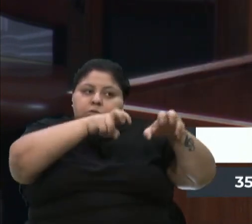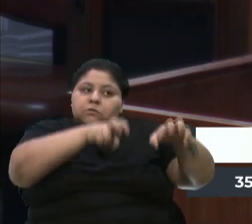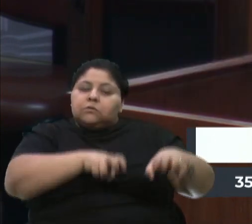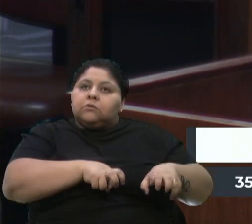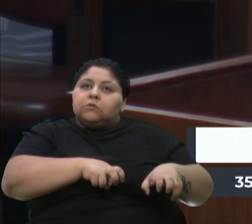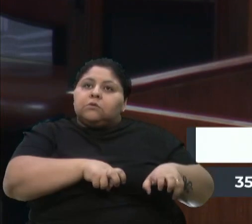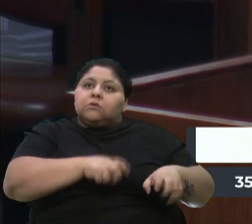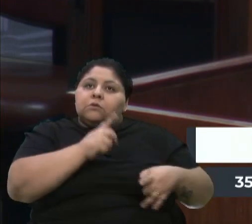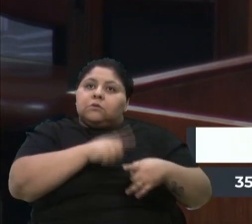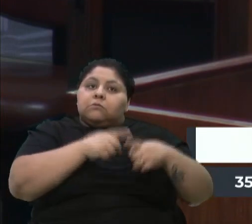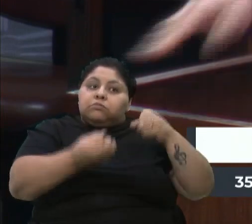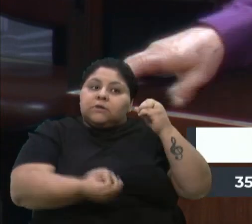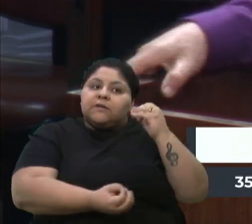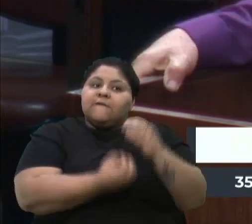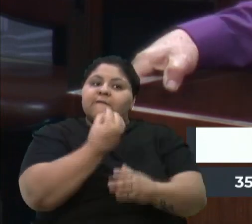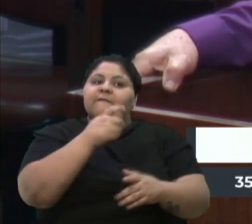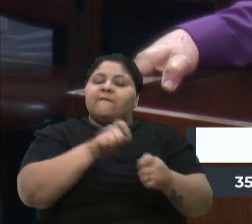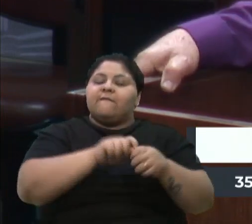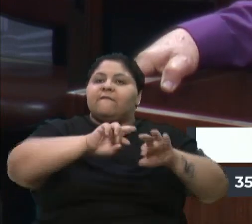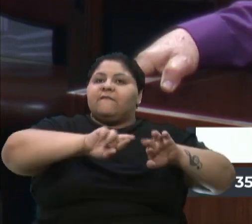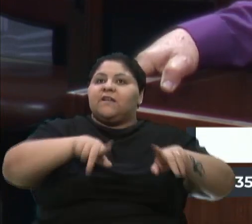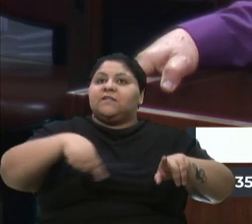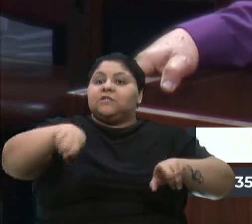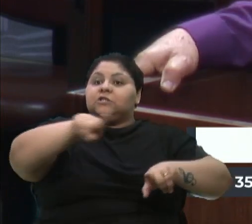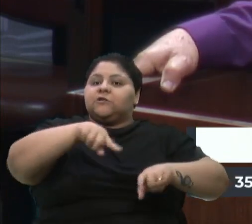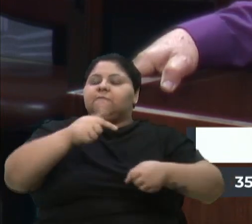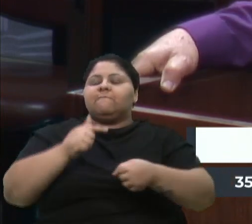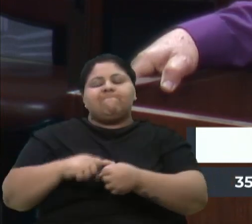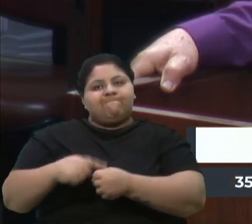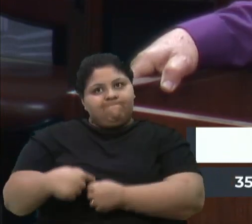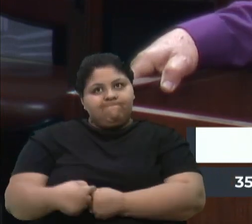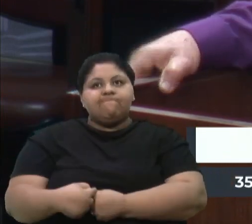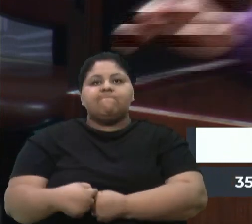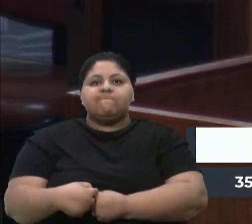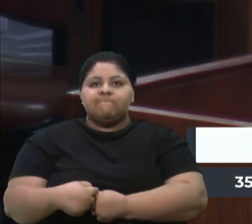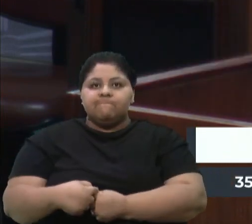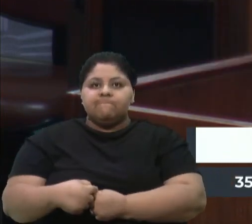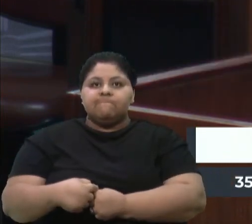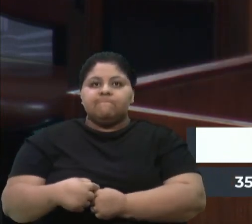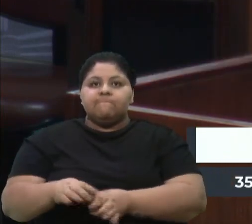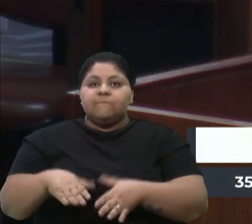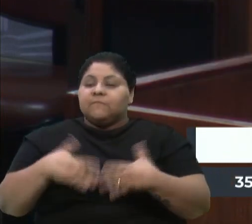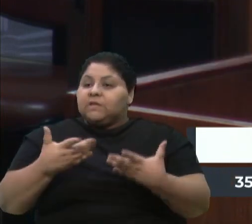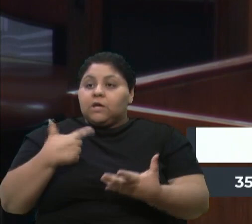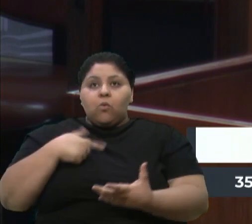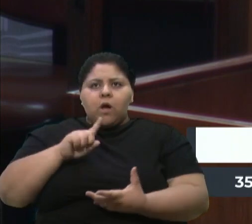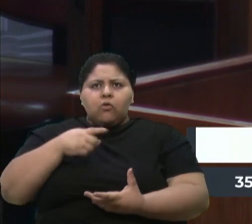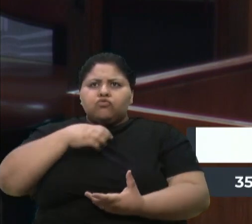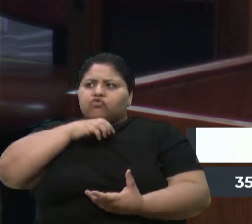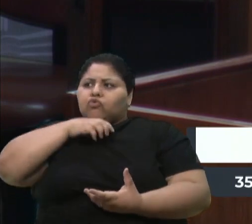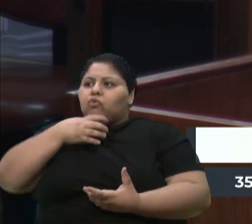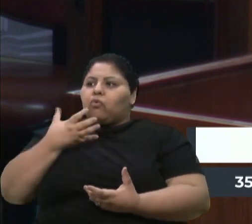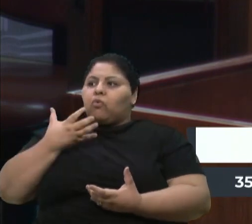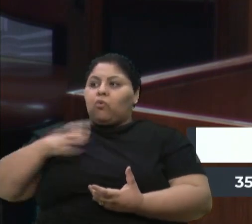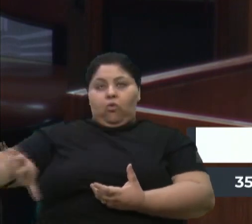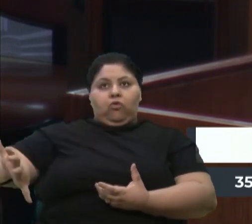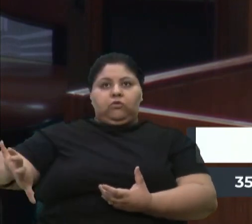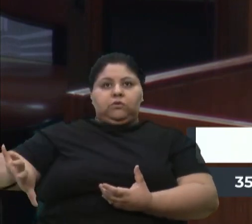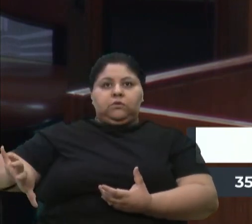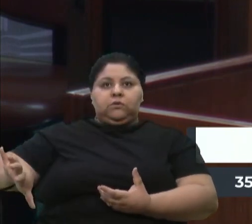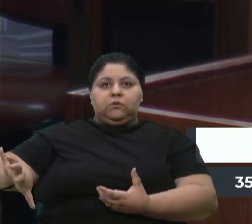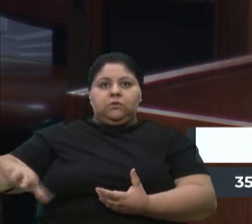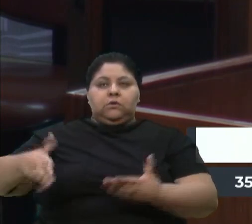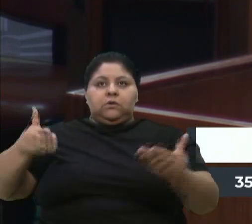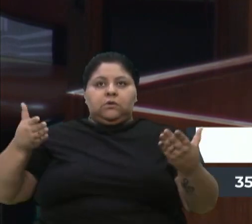quem produz, faz a diferença na nossa cidade. Então, eu não sou contra. Agora, vou ter que baixar